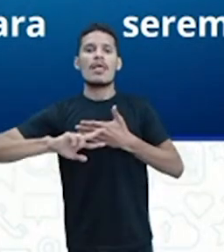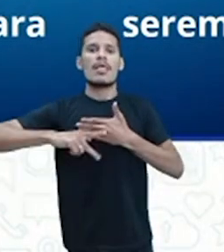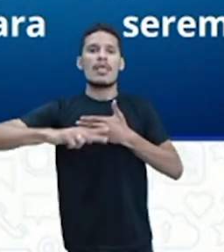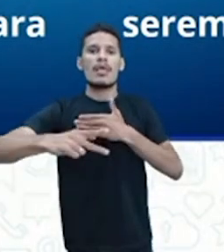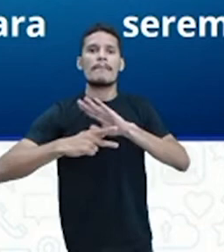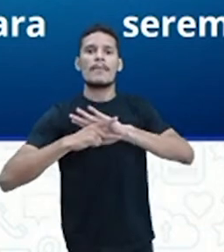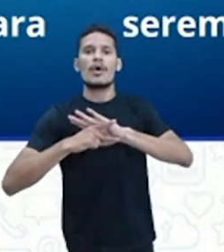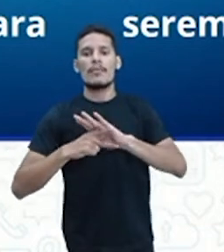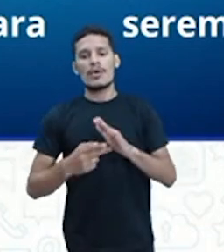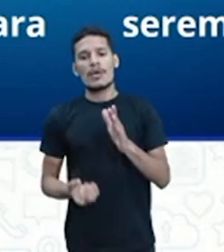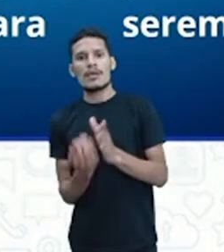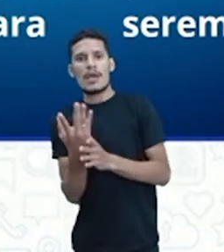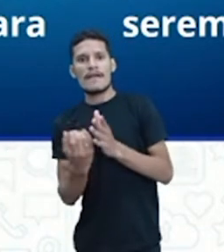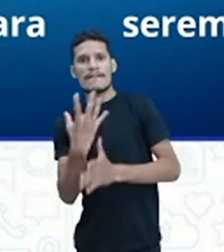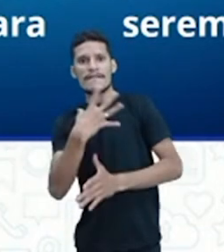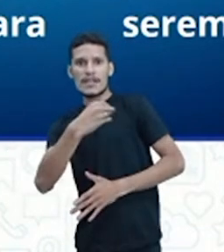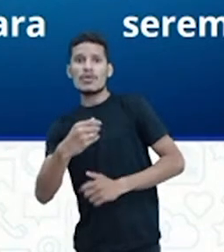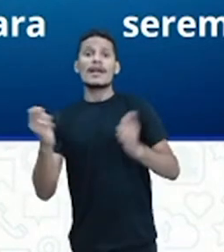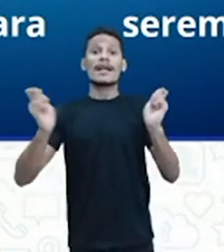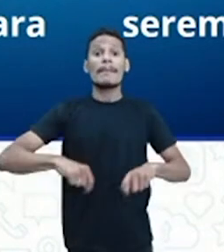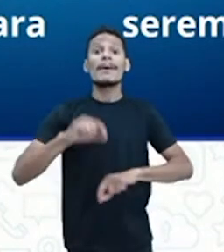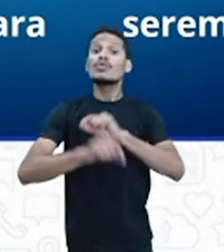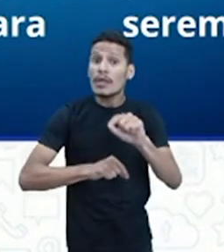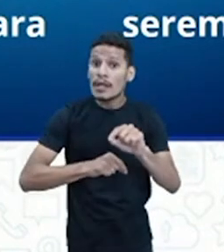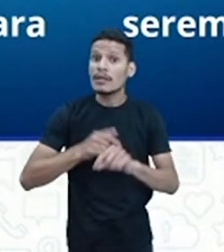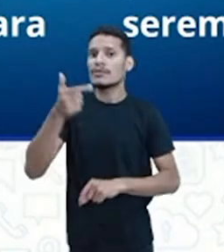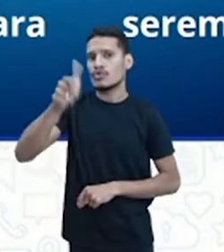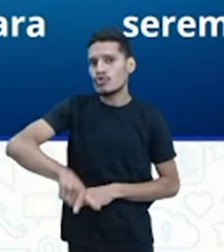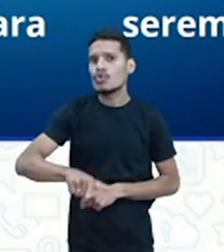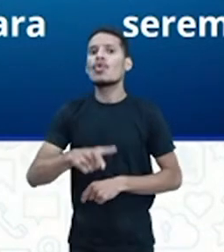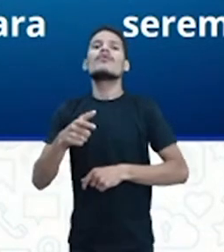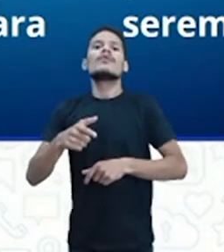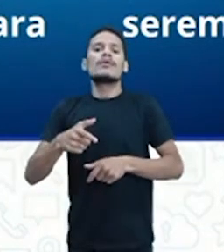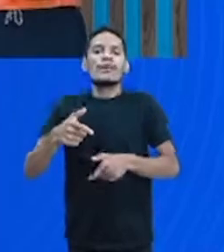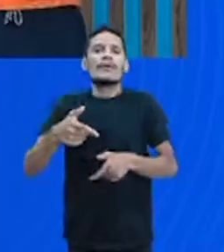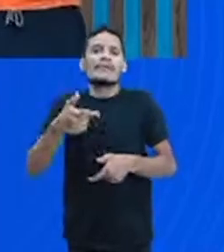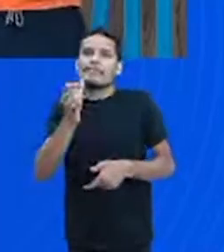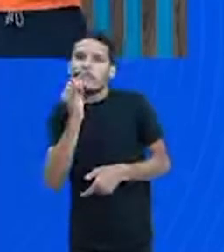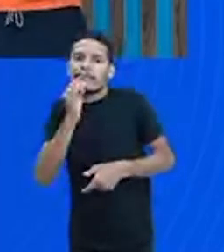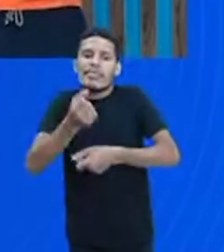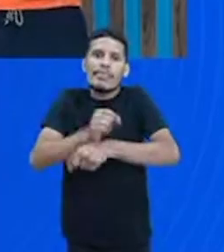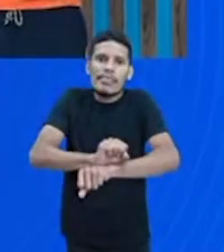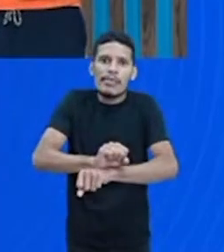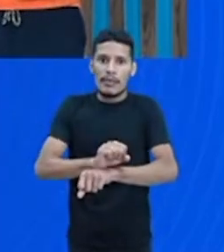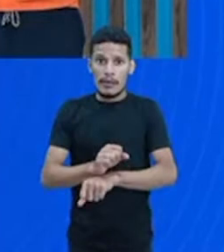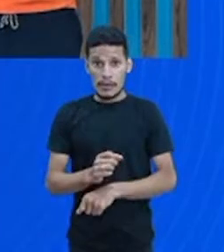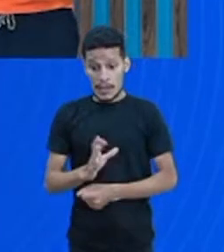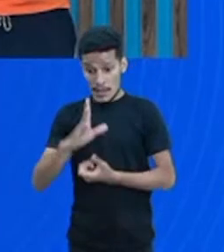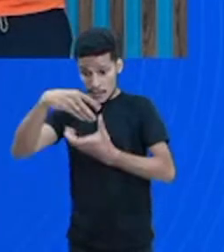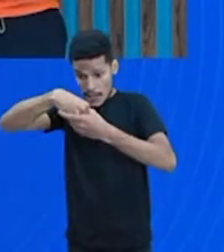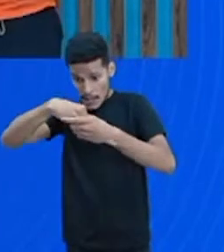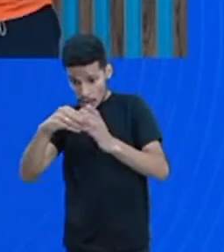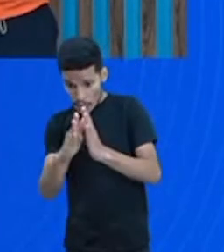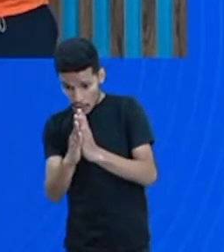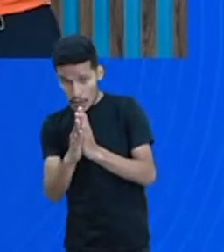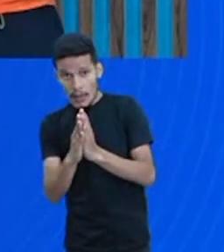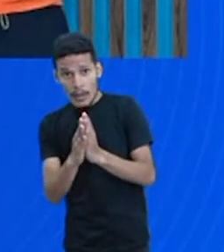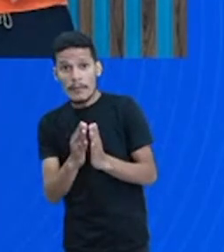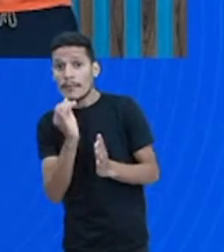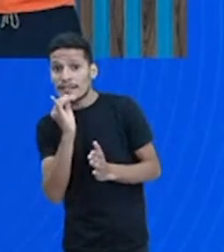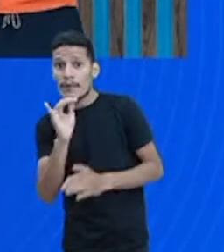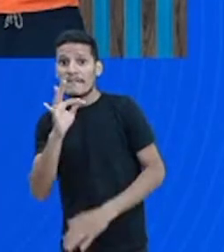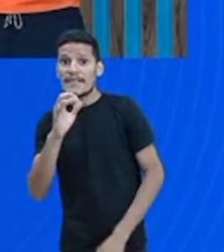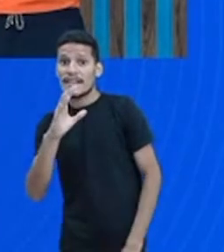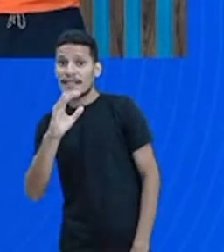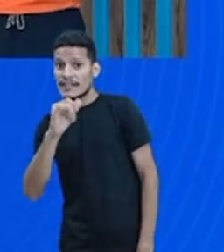de novos corpos para serem escravizados. E aí a ficção ainda faz isso, ela ainda usa a figura,